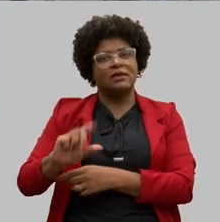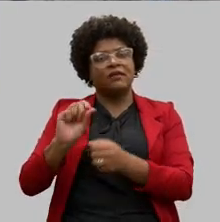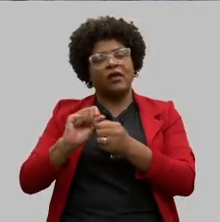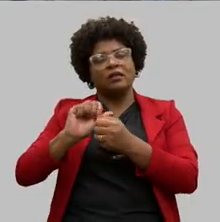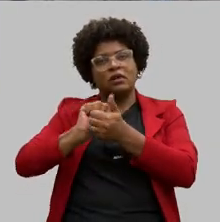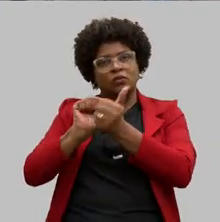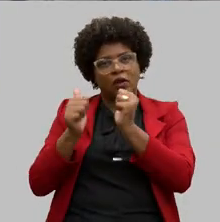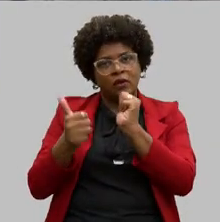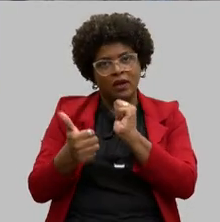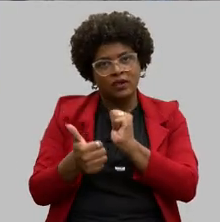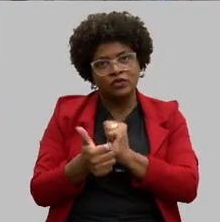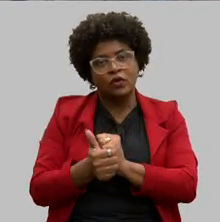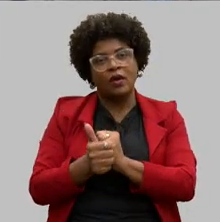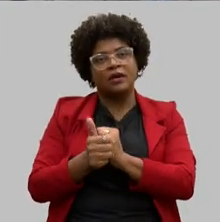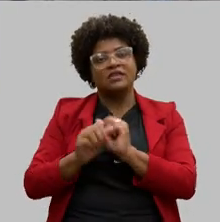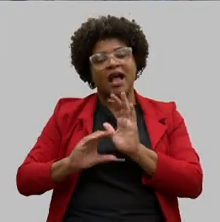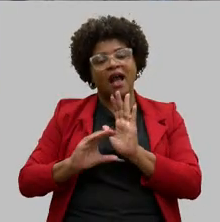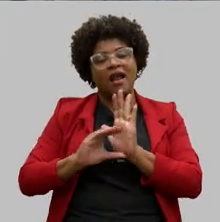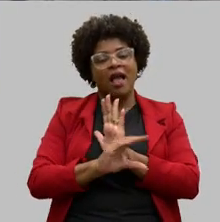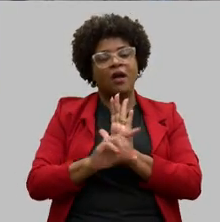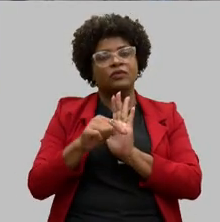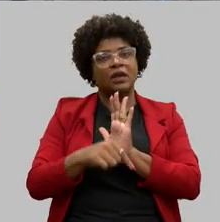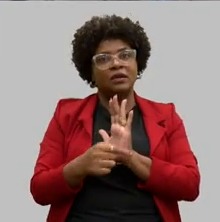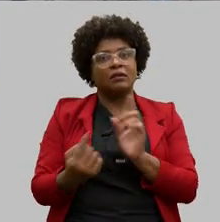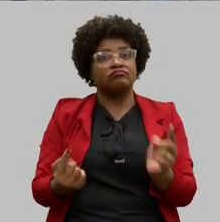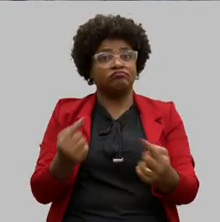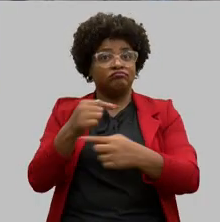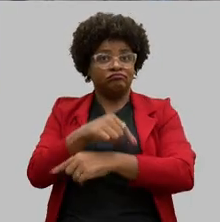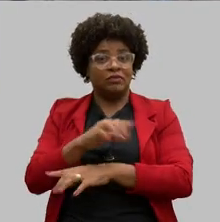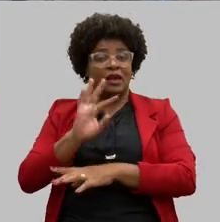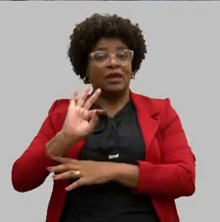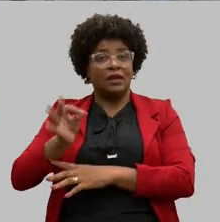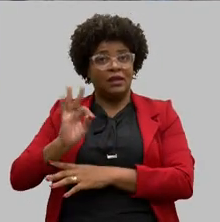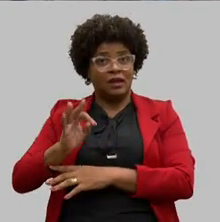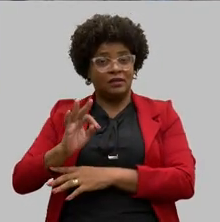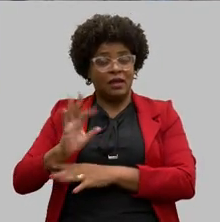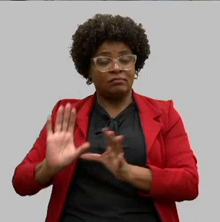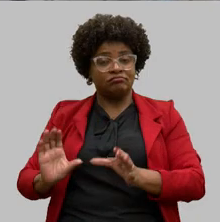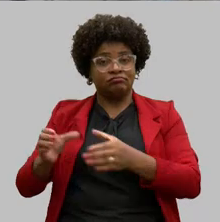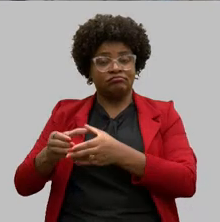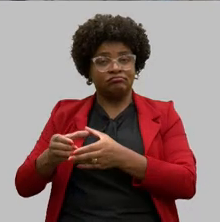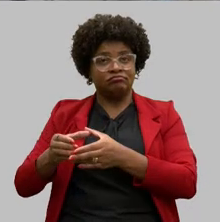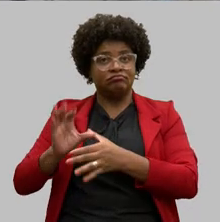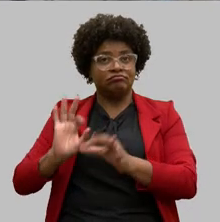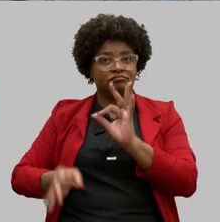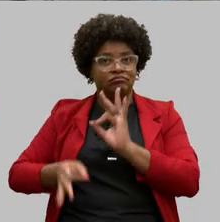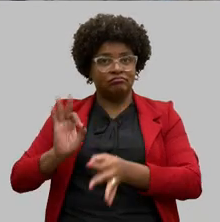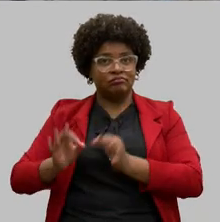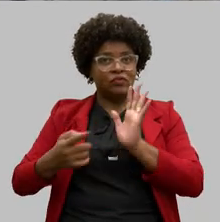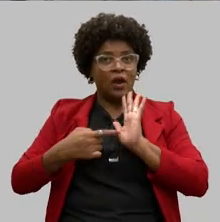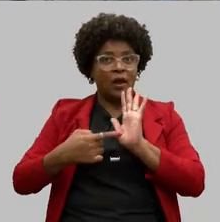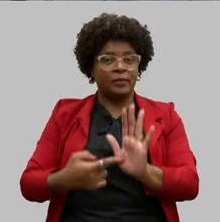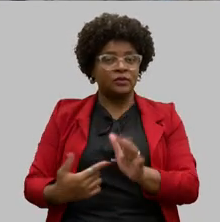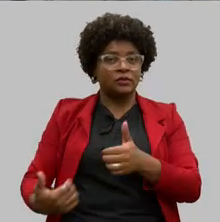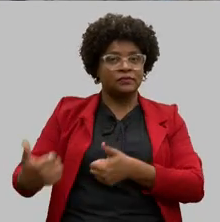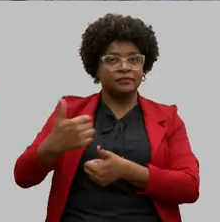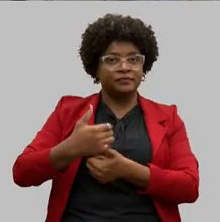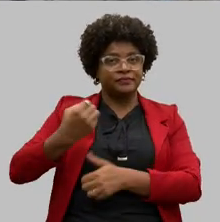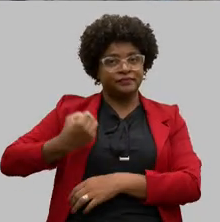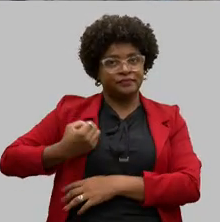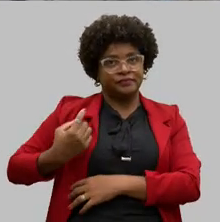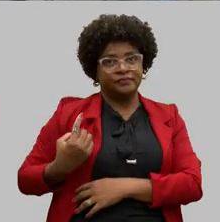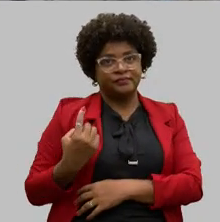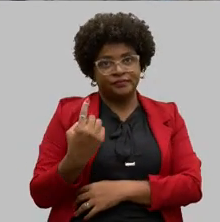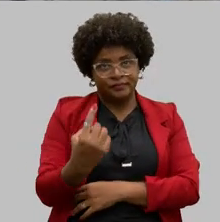cláusula de reversão e na técnica Legislativa a comissão de constituição e justiça apresentou o substitutivo número um a a comissão de